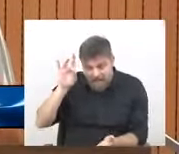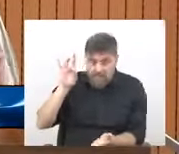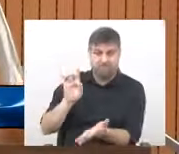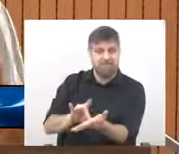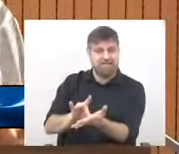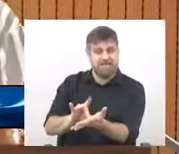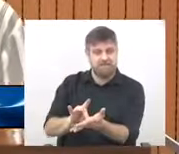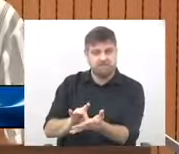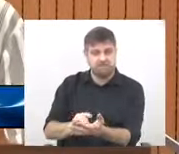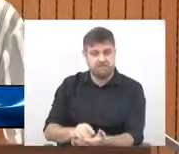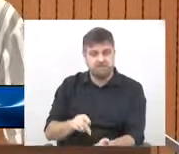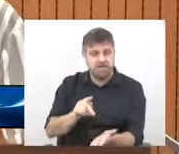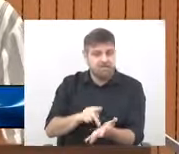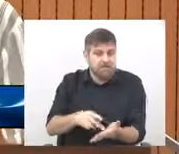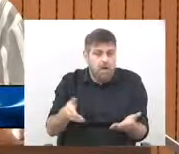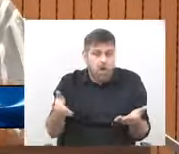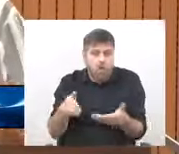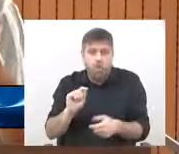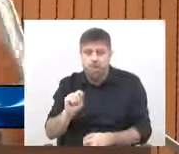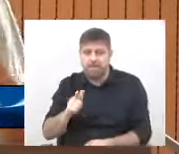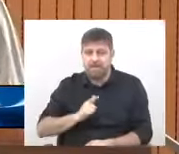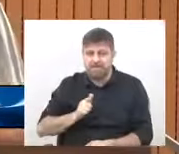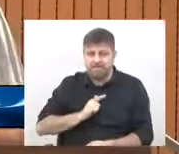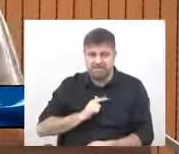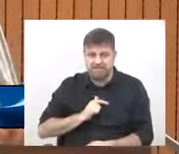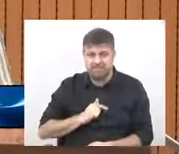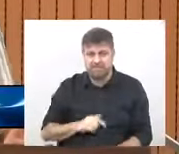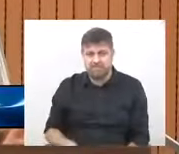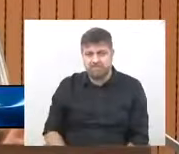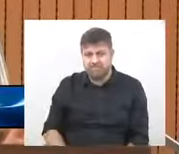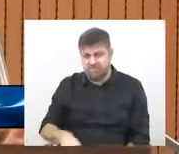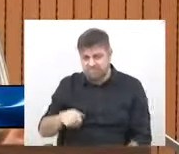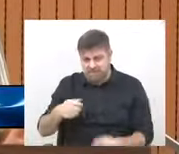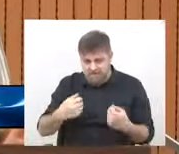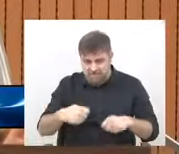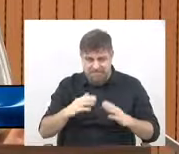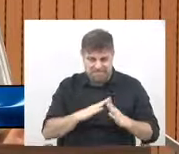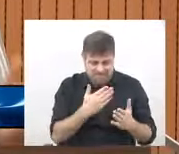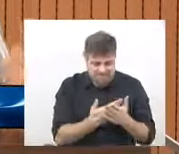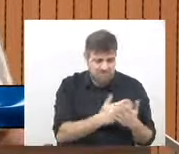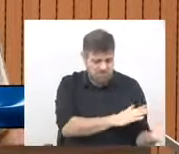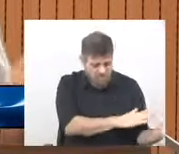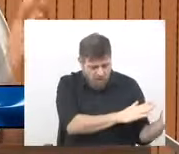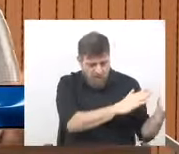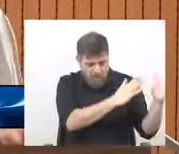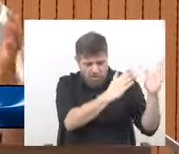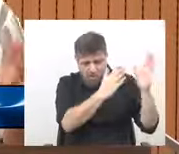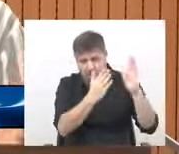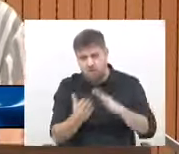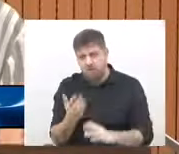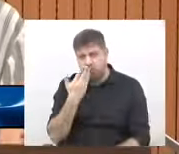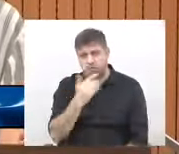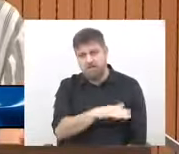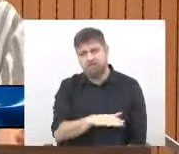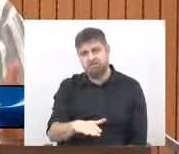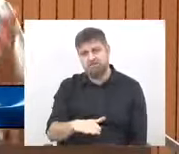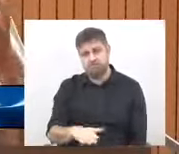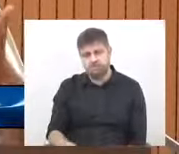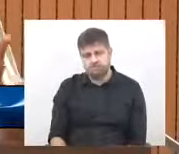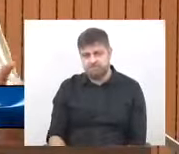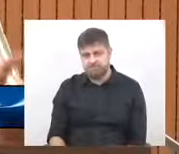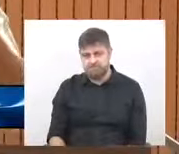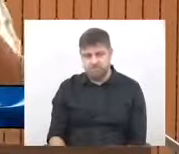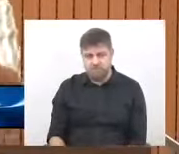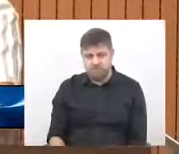concreta. E a realidade concreta hoje é que existe uma demanda enorme pelo ensino infantil integral, não